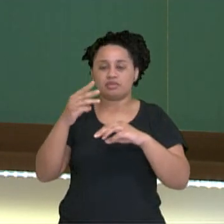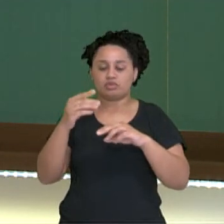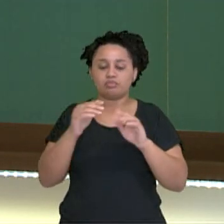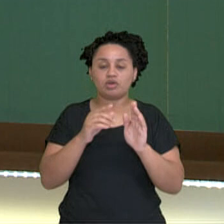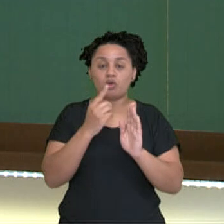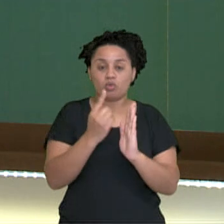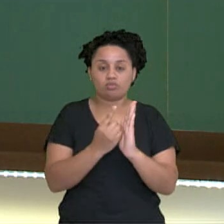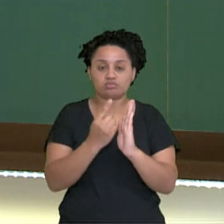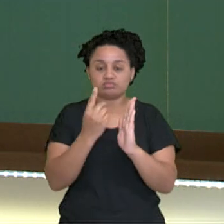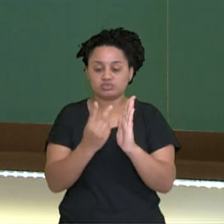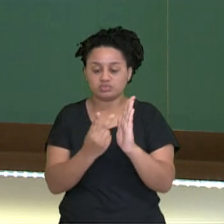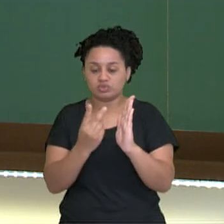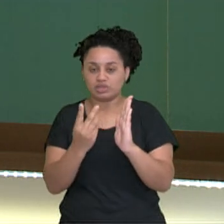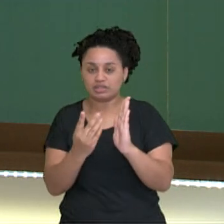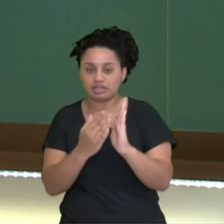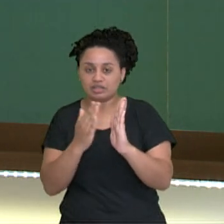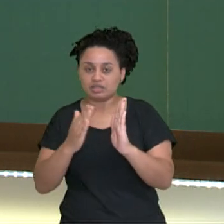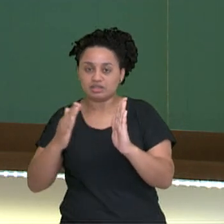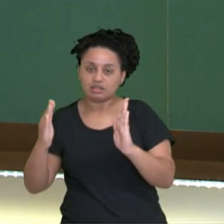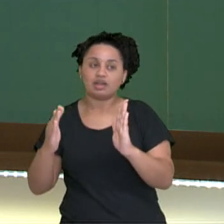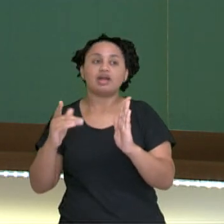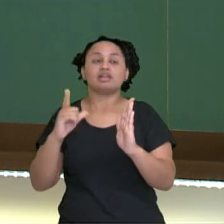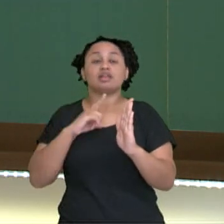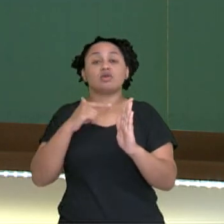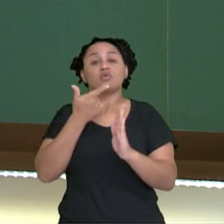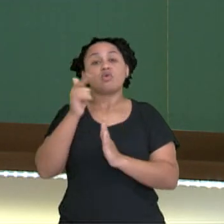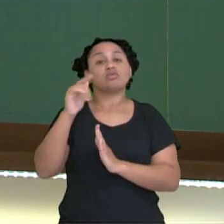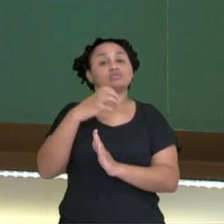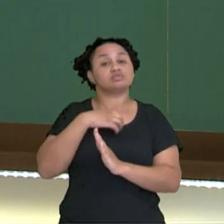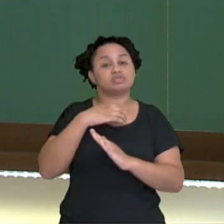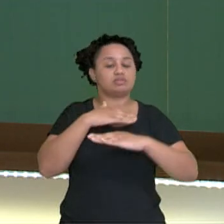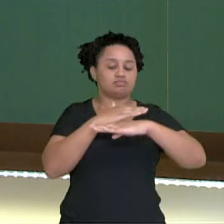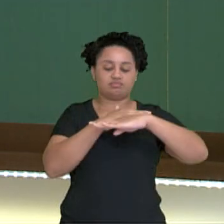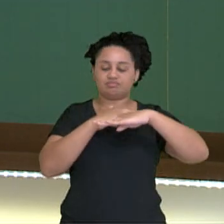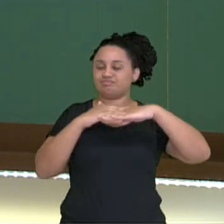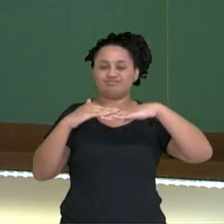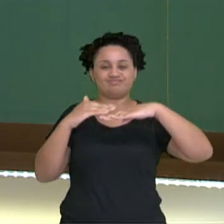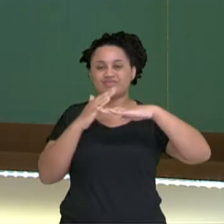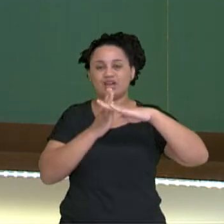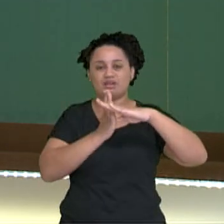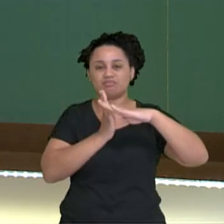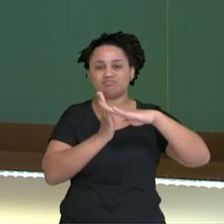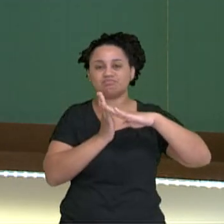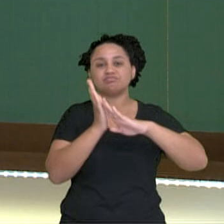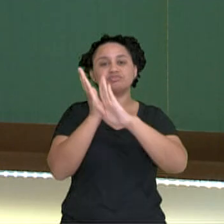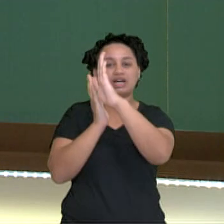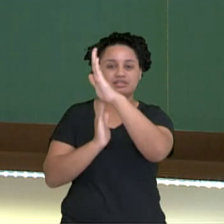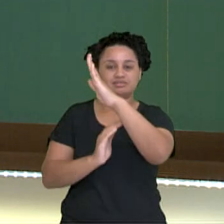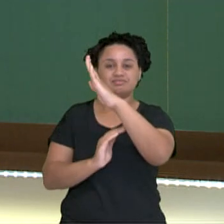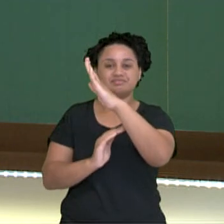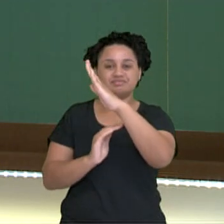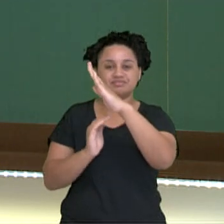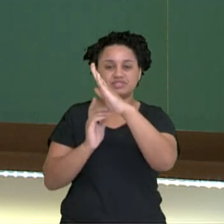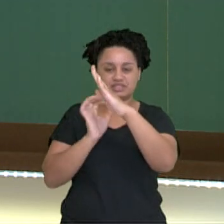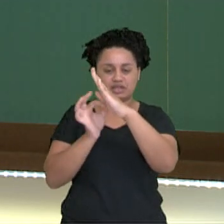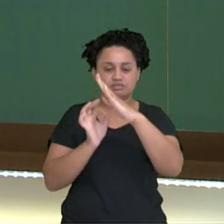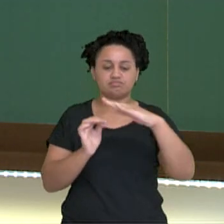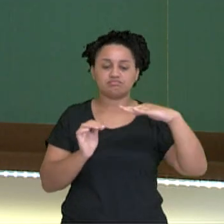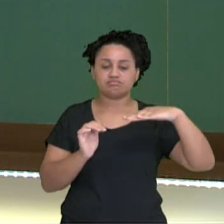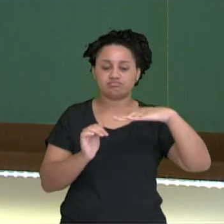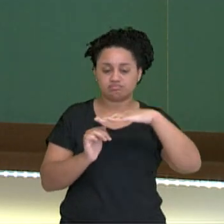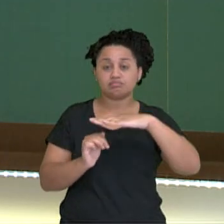eu tenho já um outro comportamento para essa reta. Ela está num sentido crescente, certo? Ela